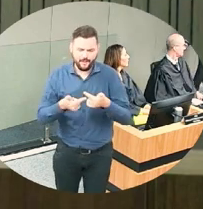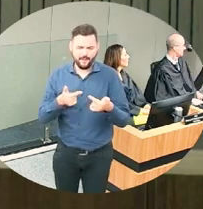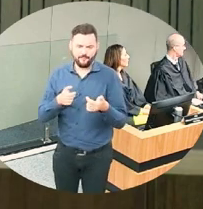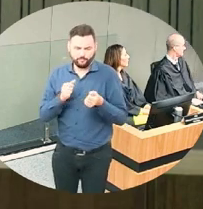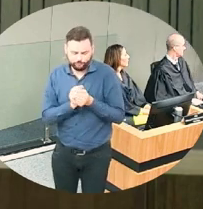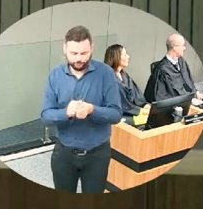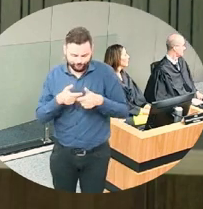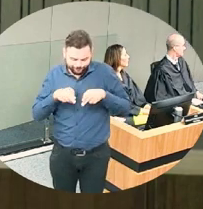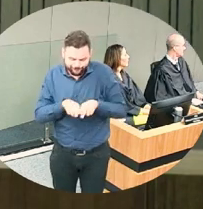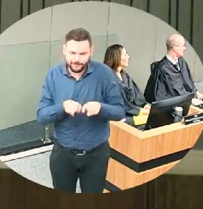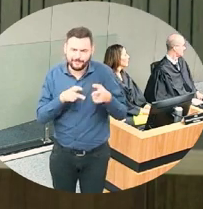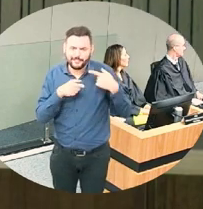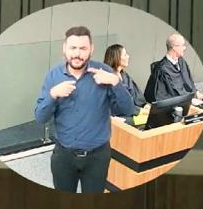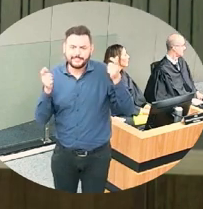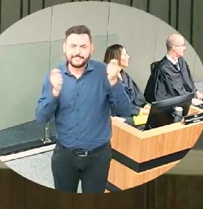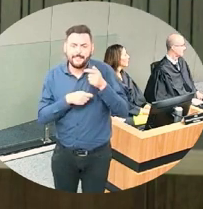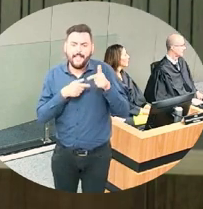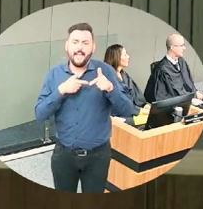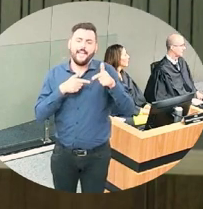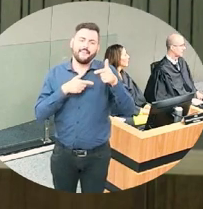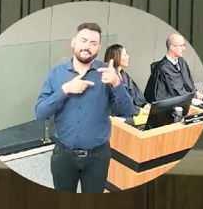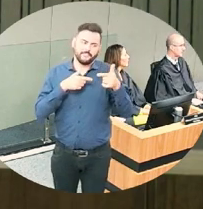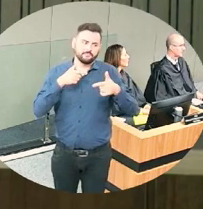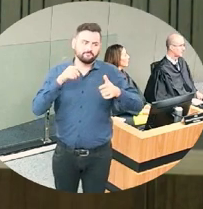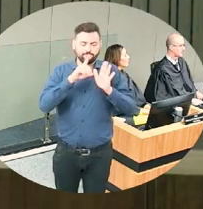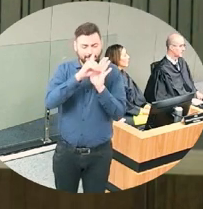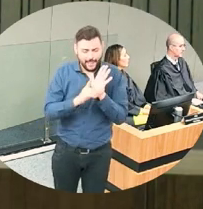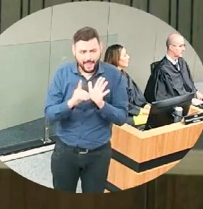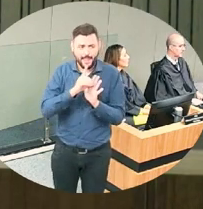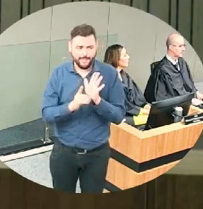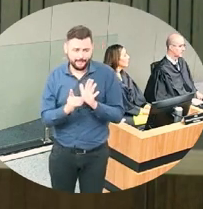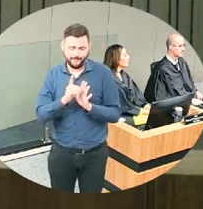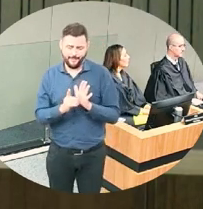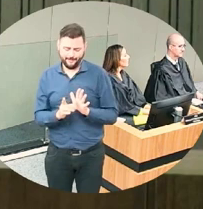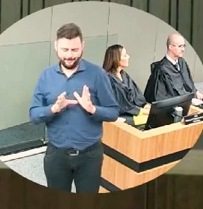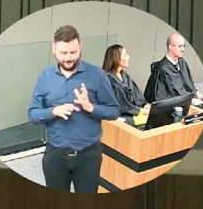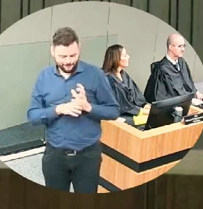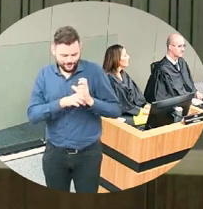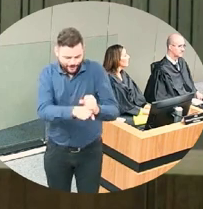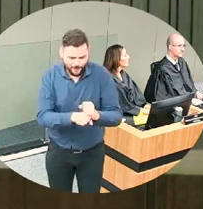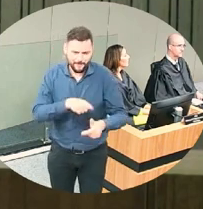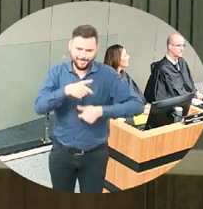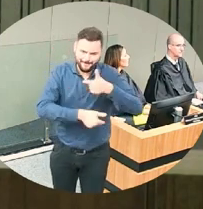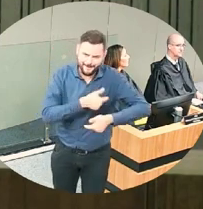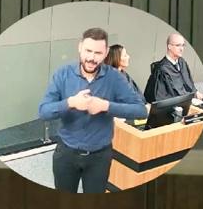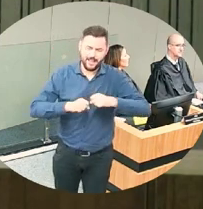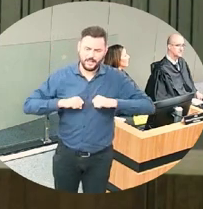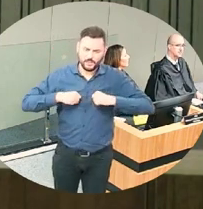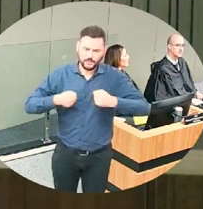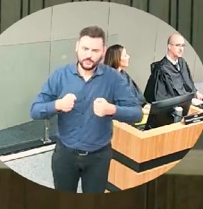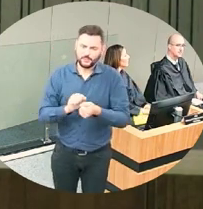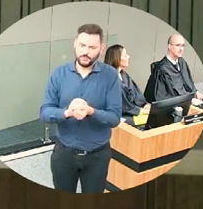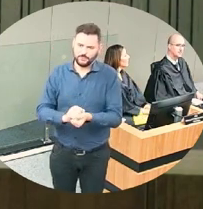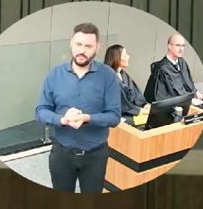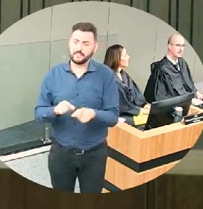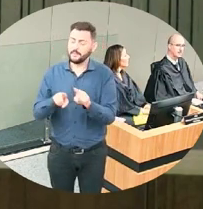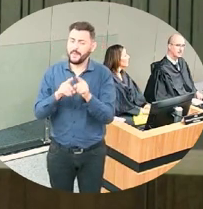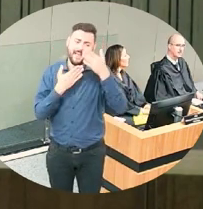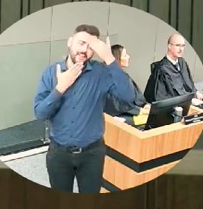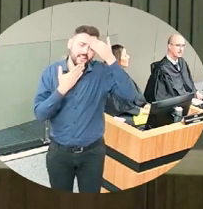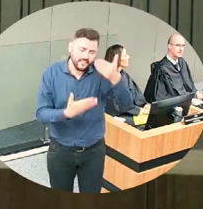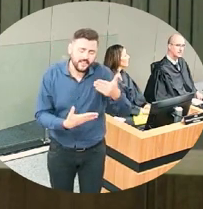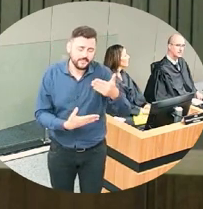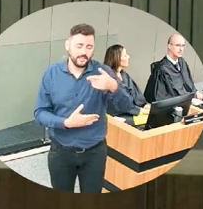rotina jurisdicional vivenciado nas últimas décadas e aqui o especial agradecimento à desembargadora